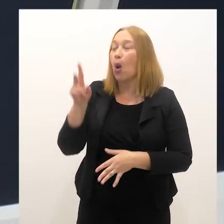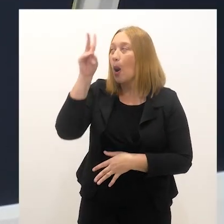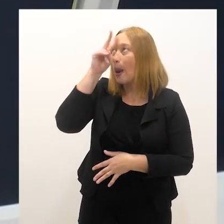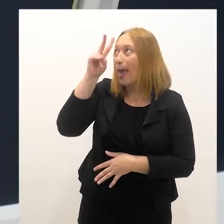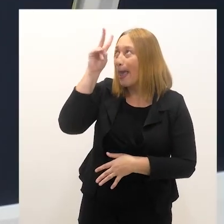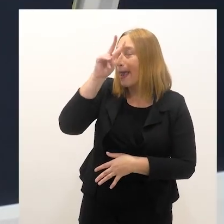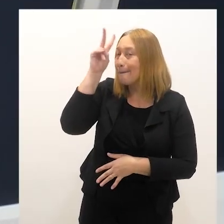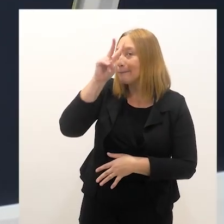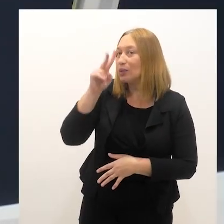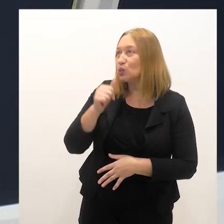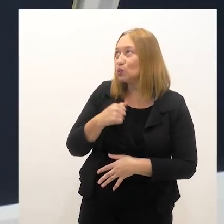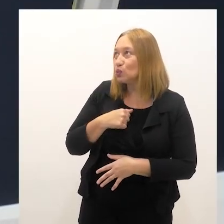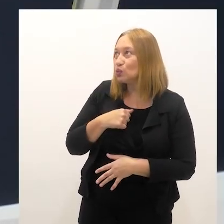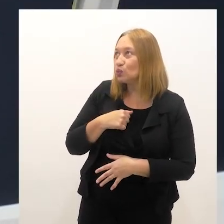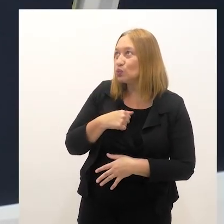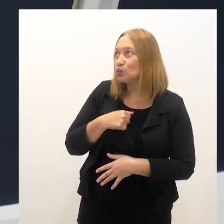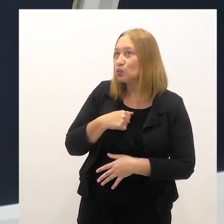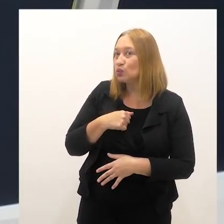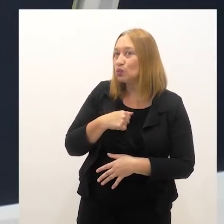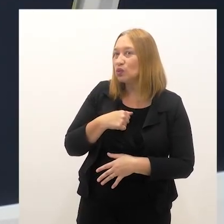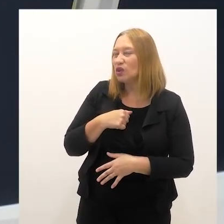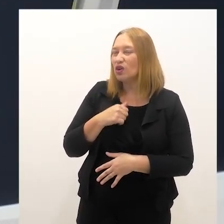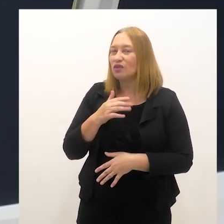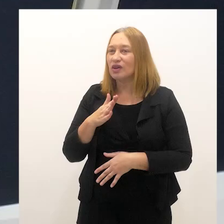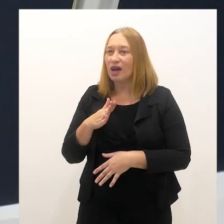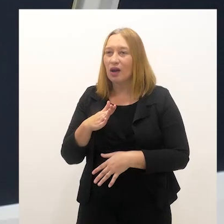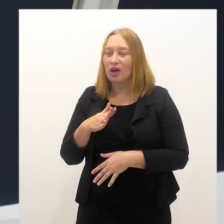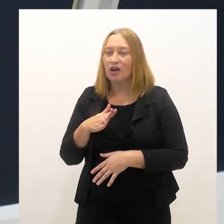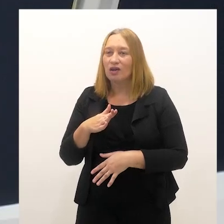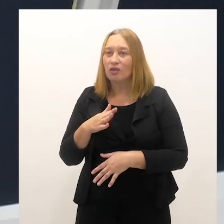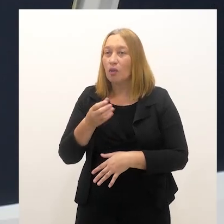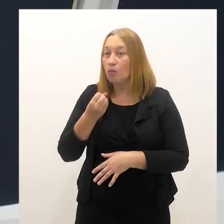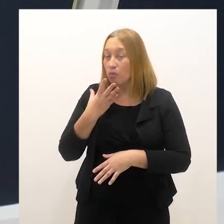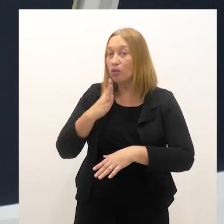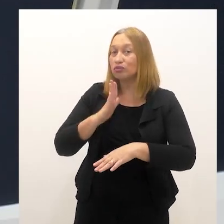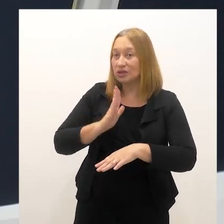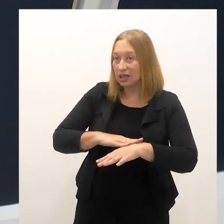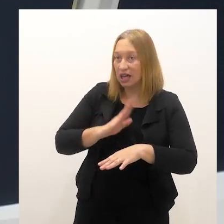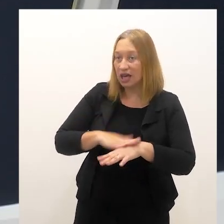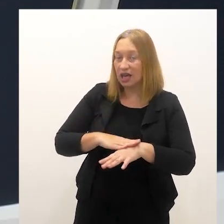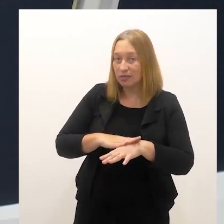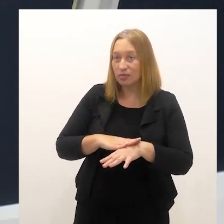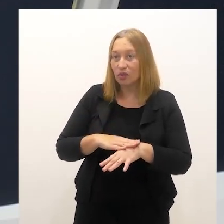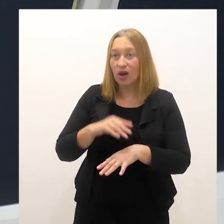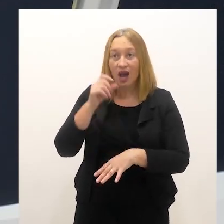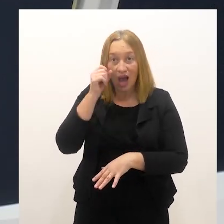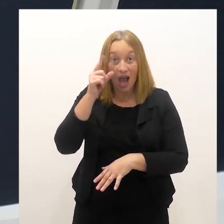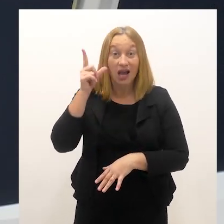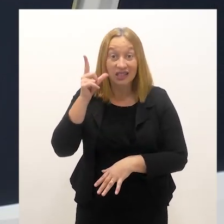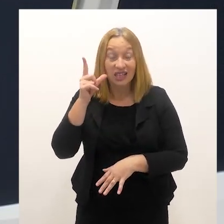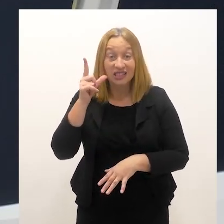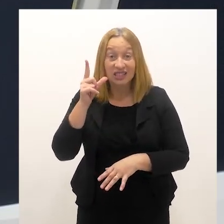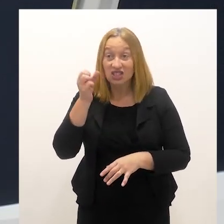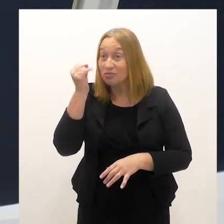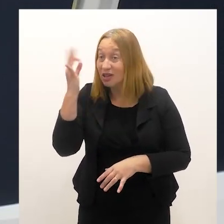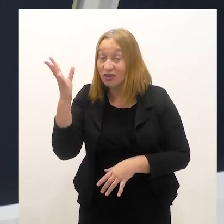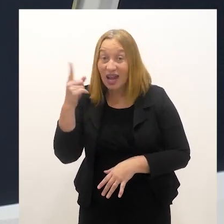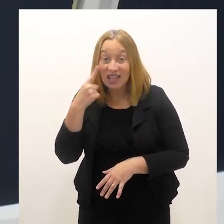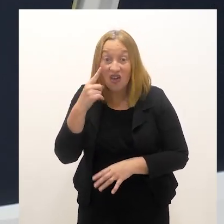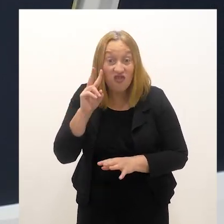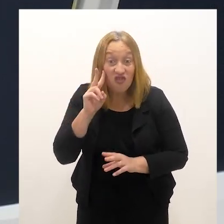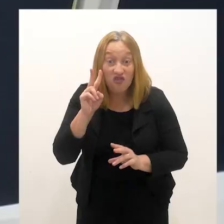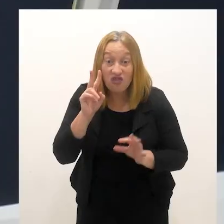E eu me lembro que eu ficava o máximo que eu conseguia ficar acordado de madrugada